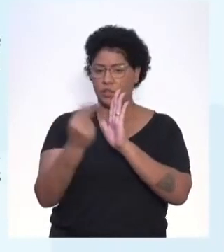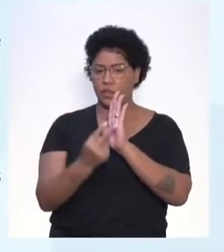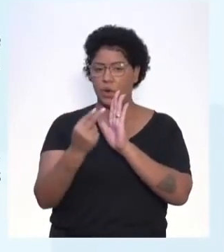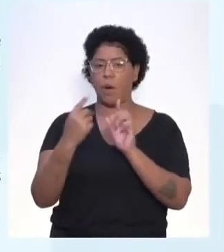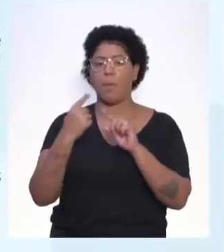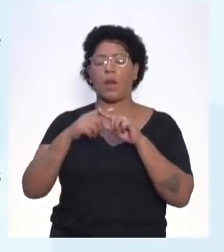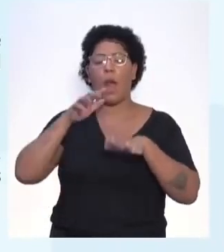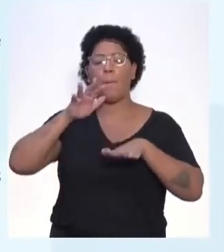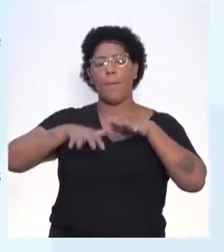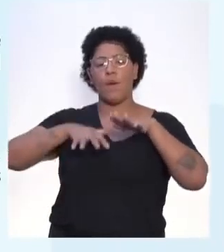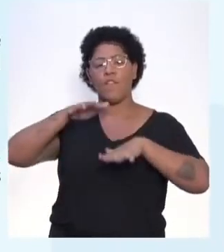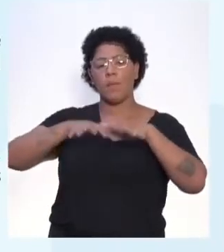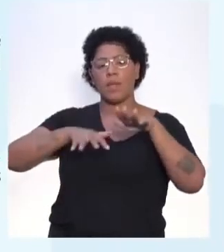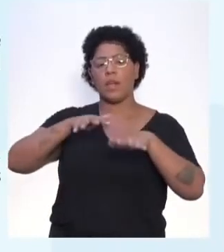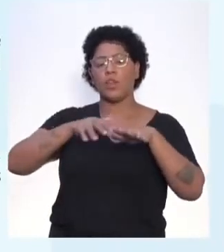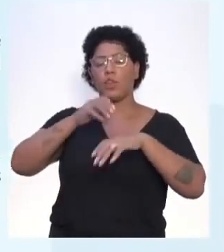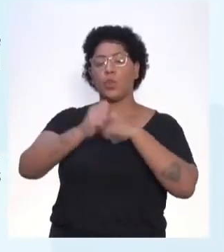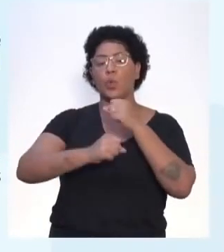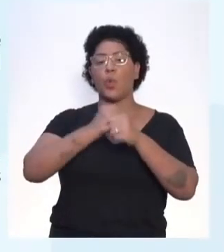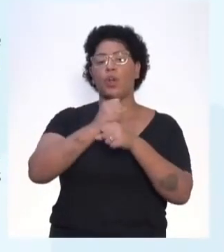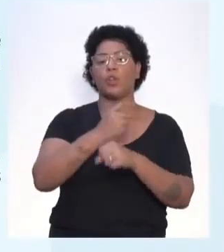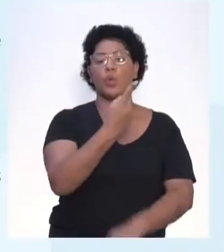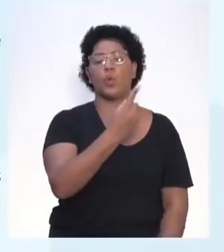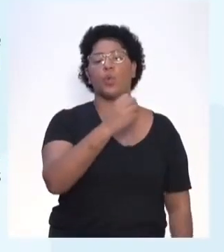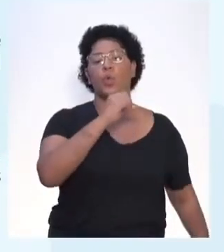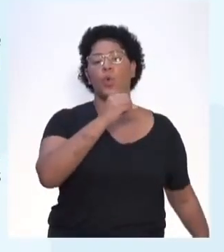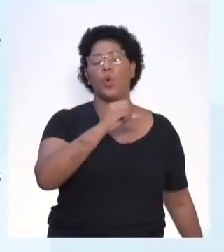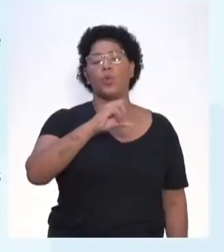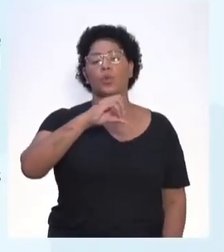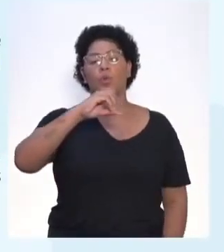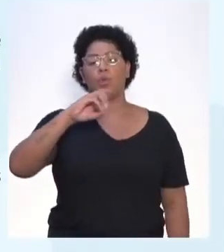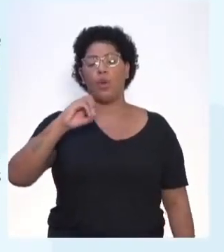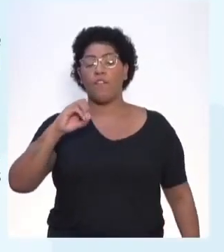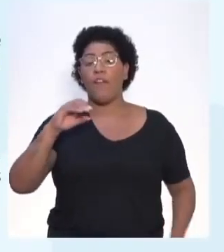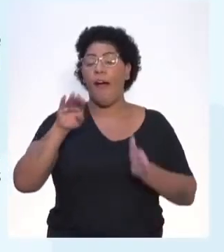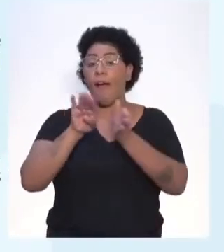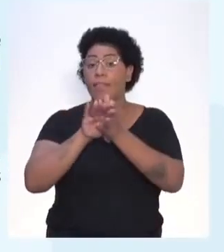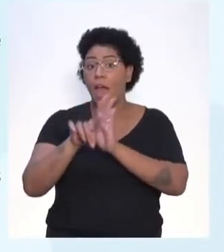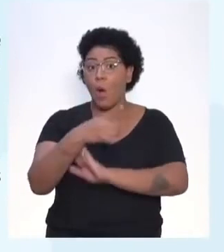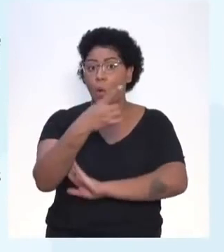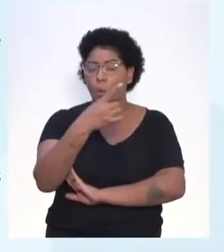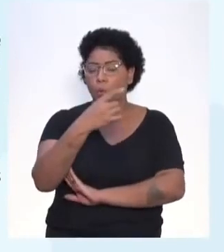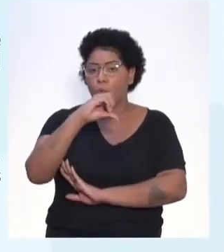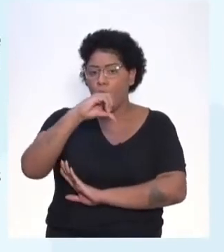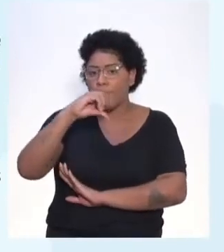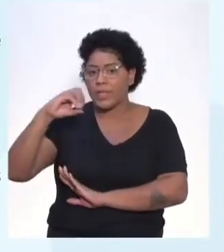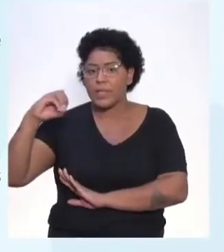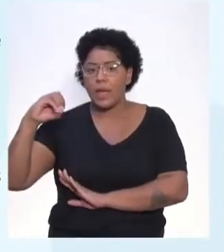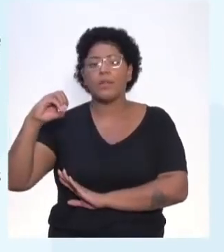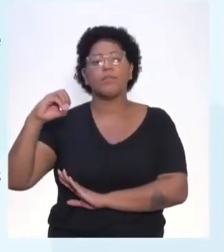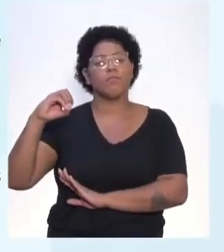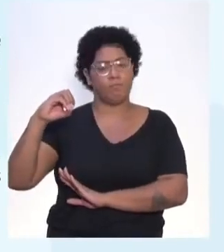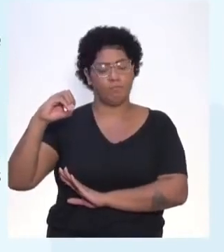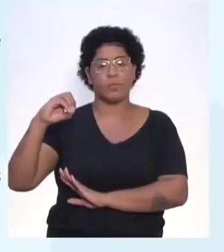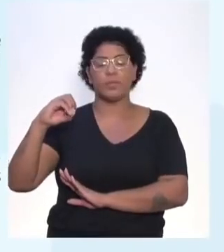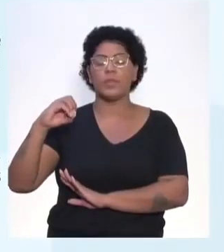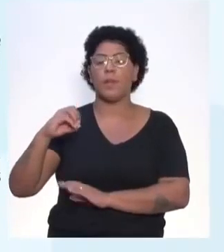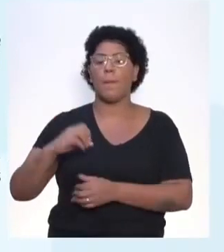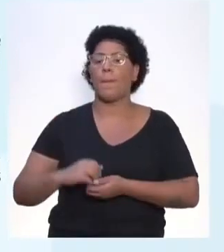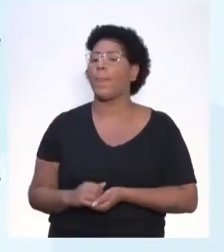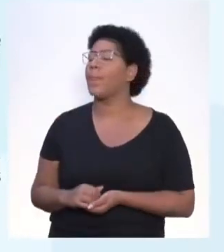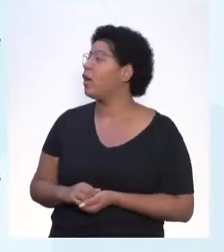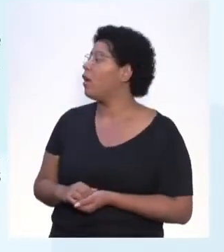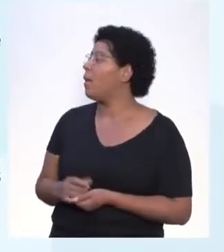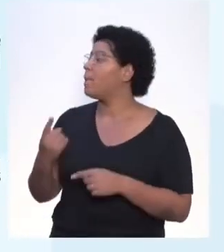rebelião Achante, ela durou de 1890 até 900, né, ocorrida aí na Costa do Ouro,